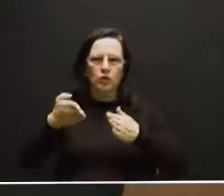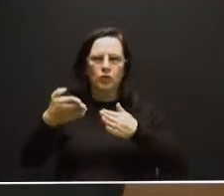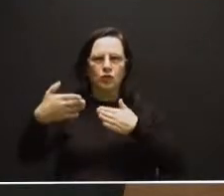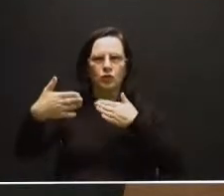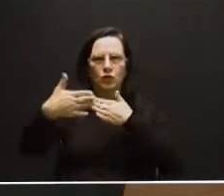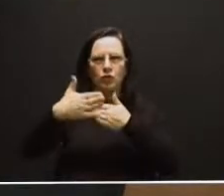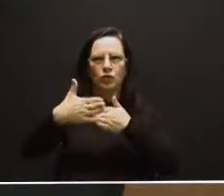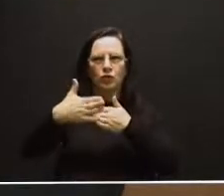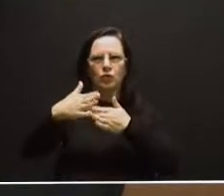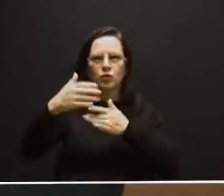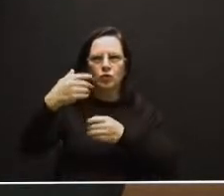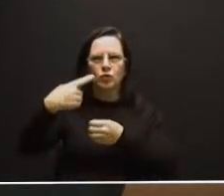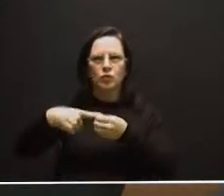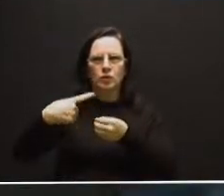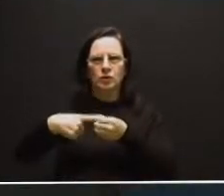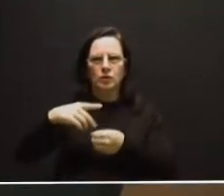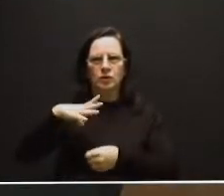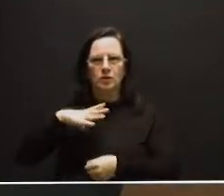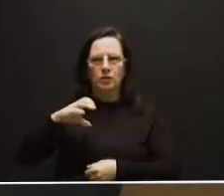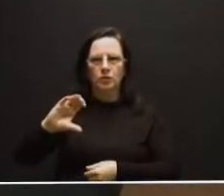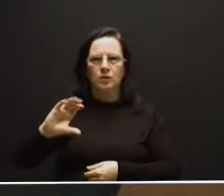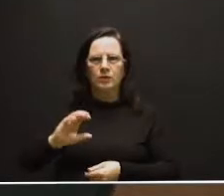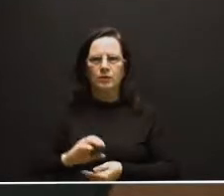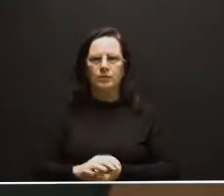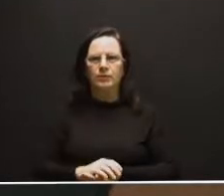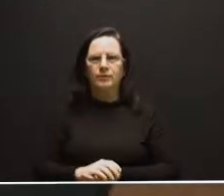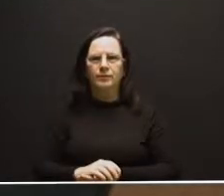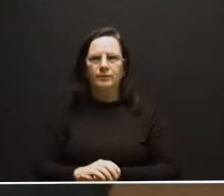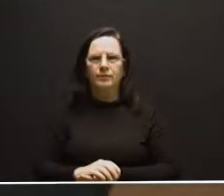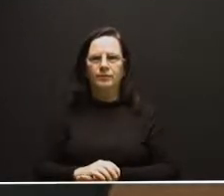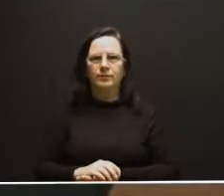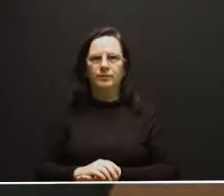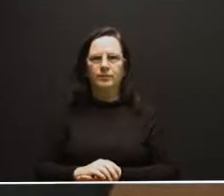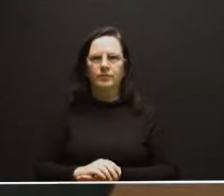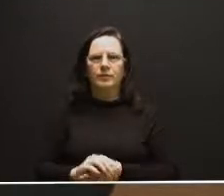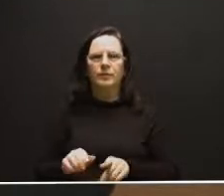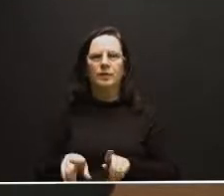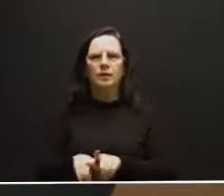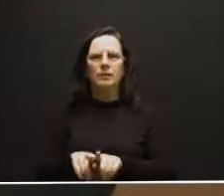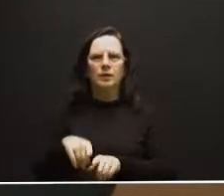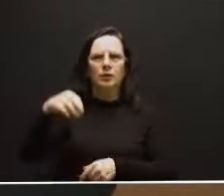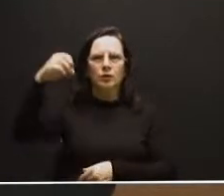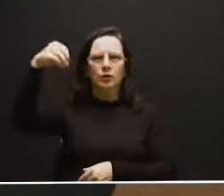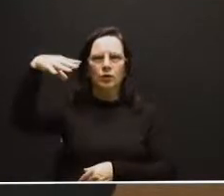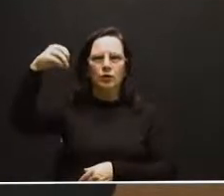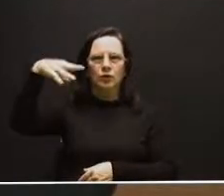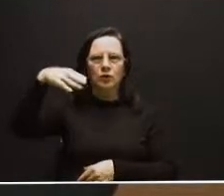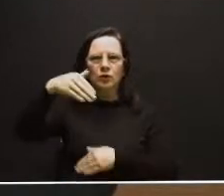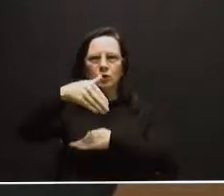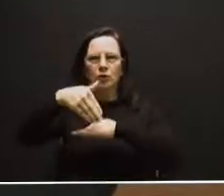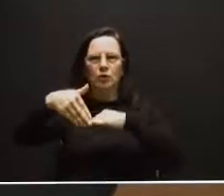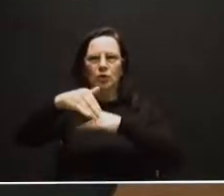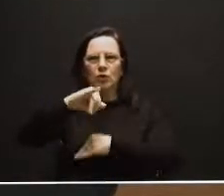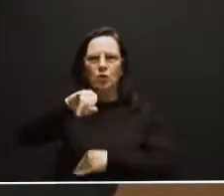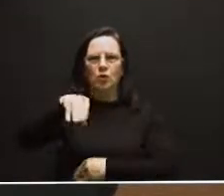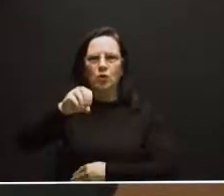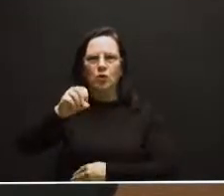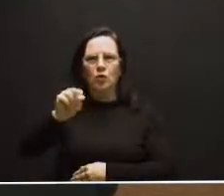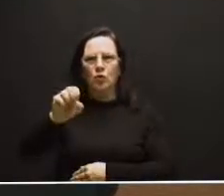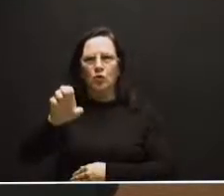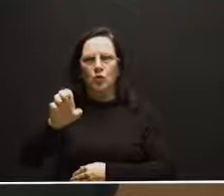centro carência manutenção na iluminação da rua são josé na altura do